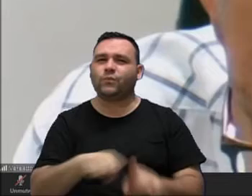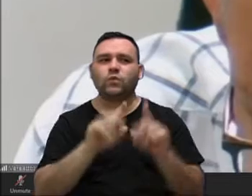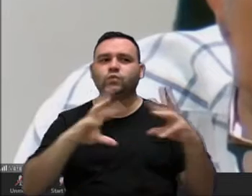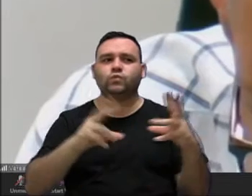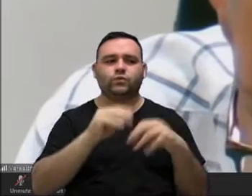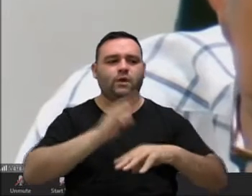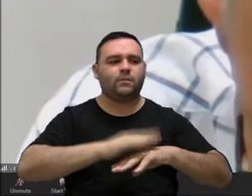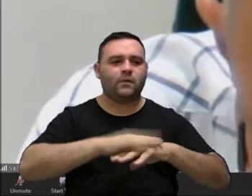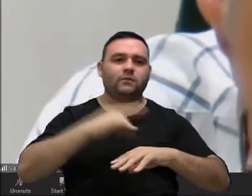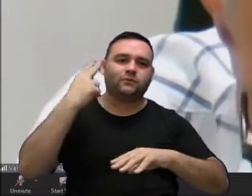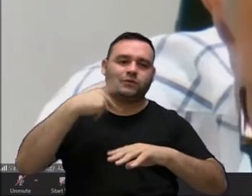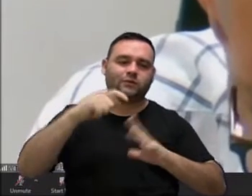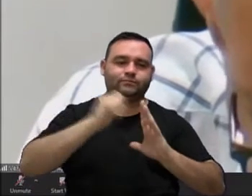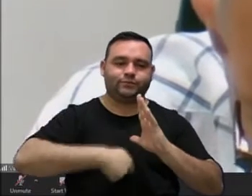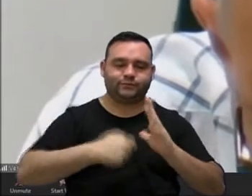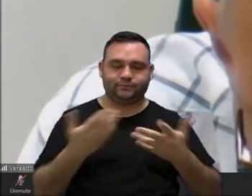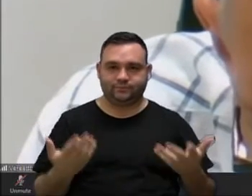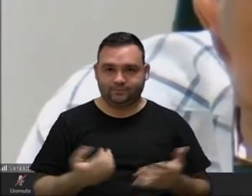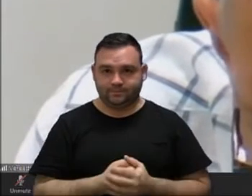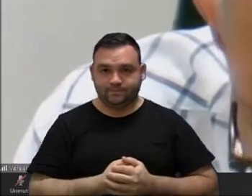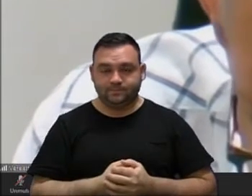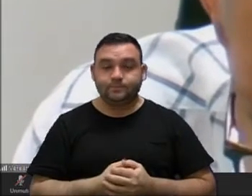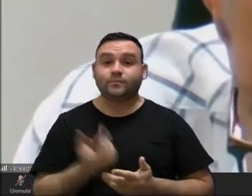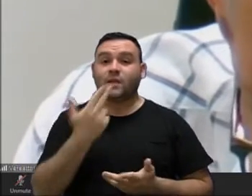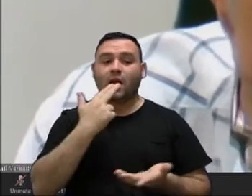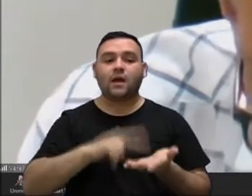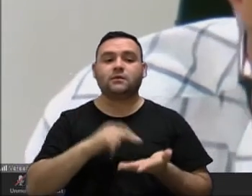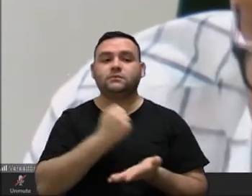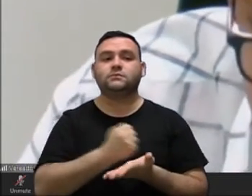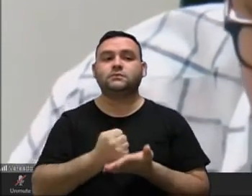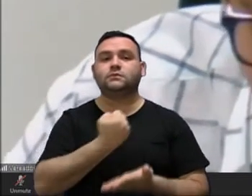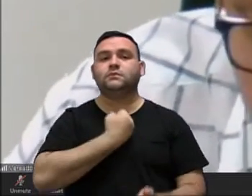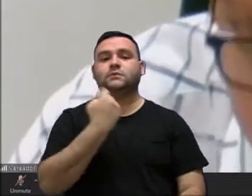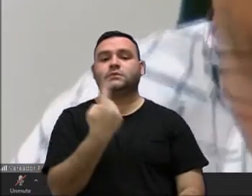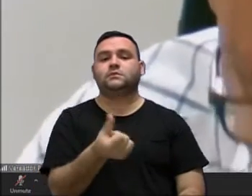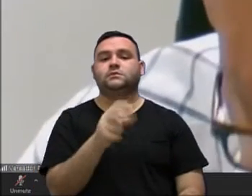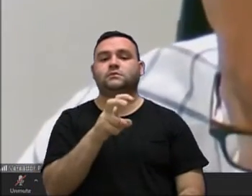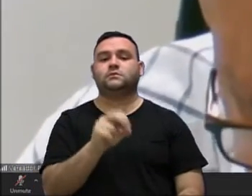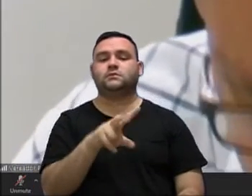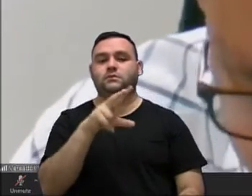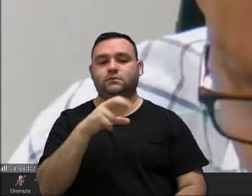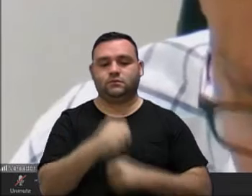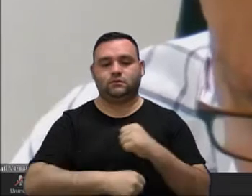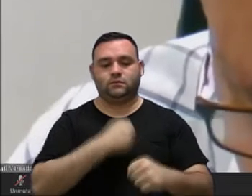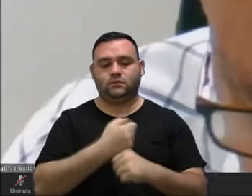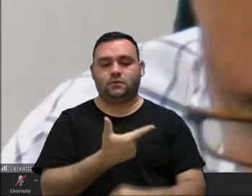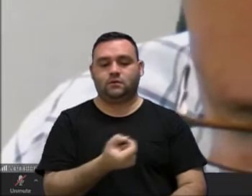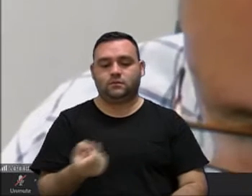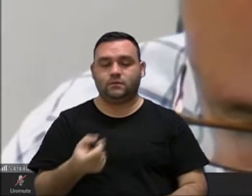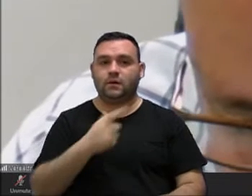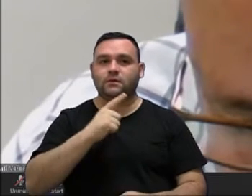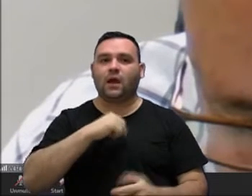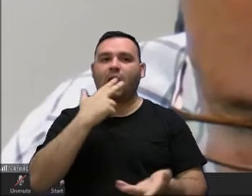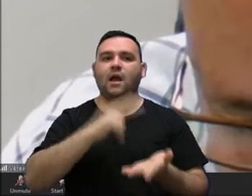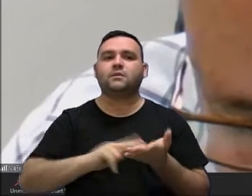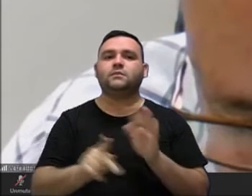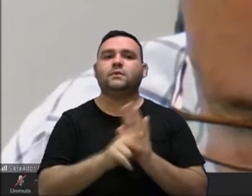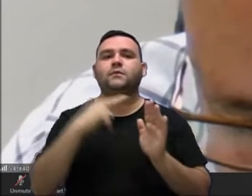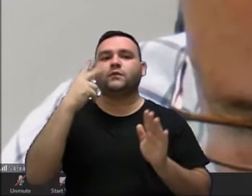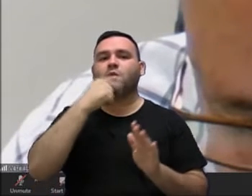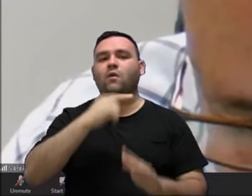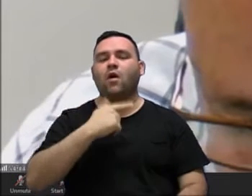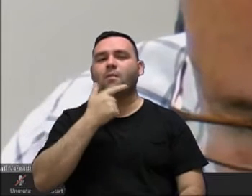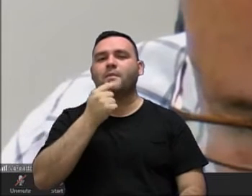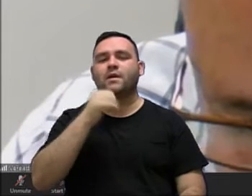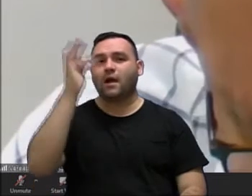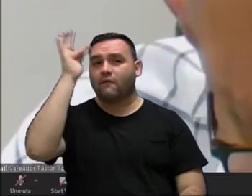todos de autoria de edifes desta casa. Protocolo do número 1650 de 2020, ofício do vereador Fausto